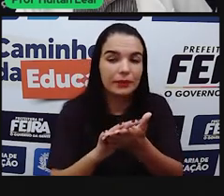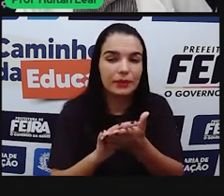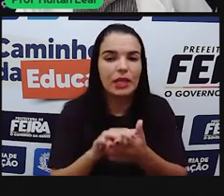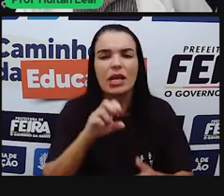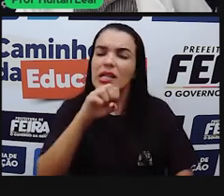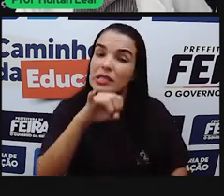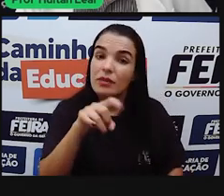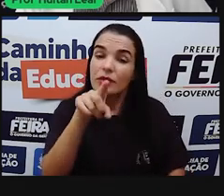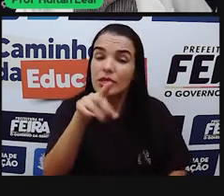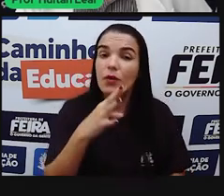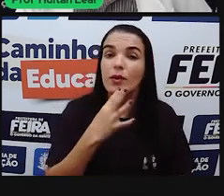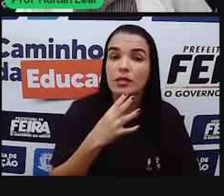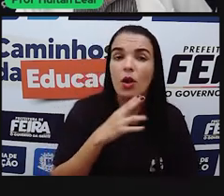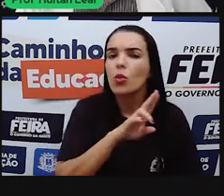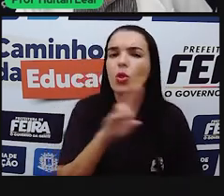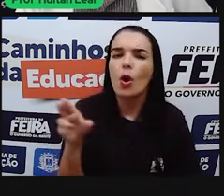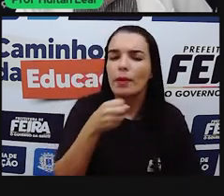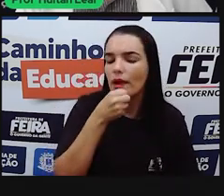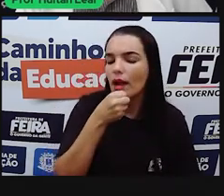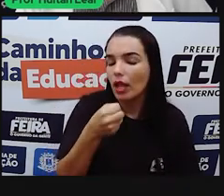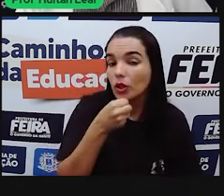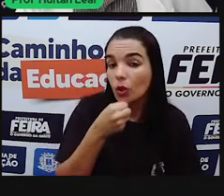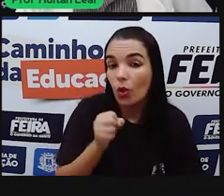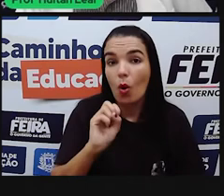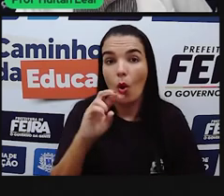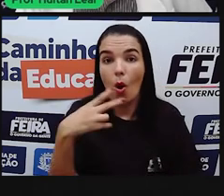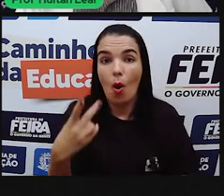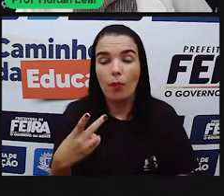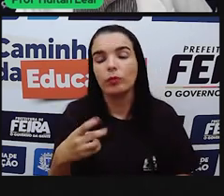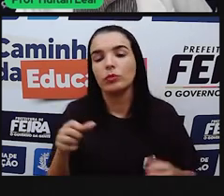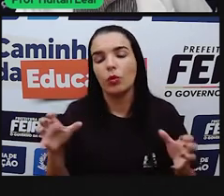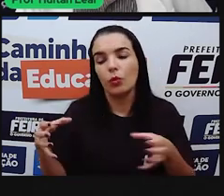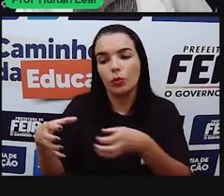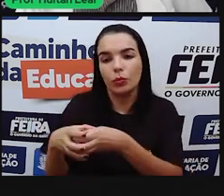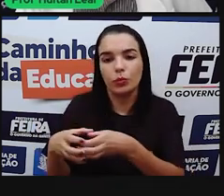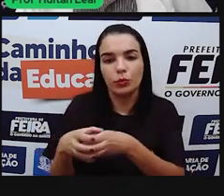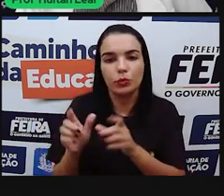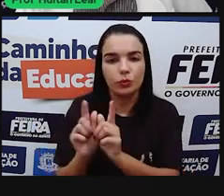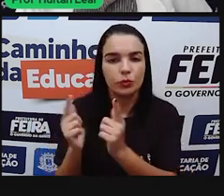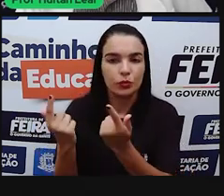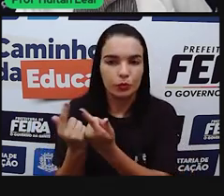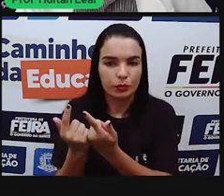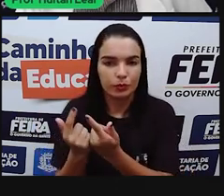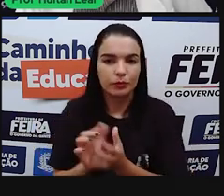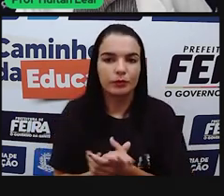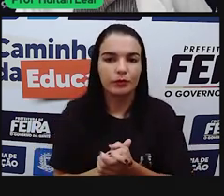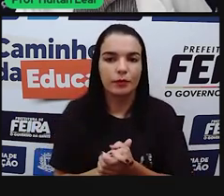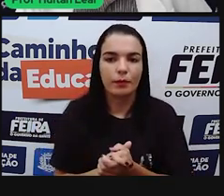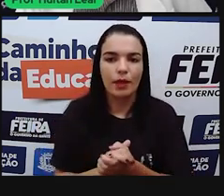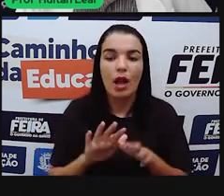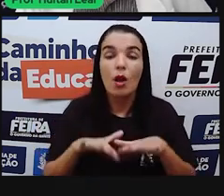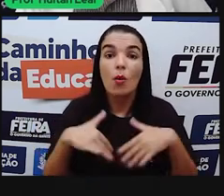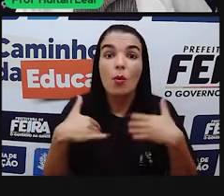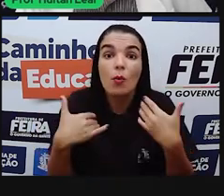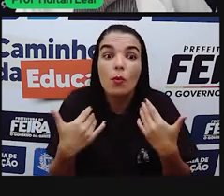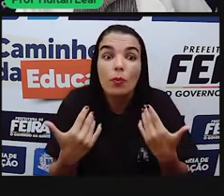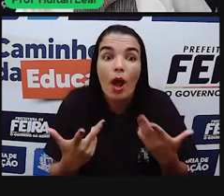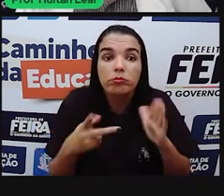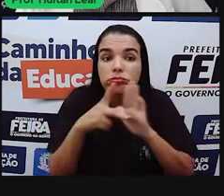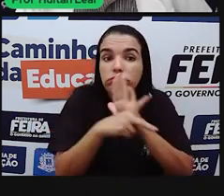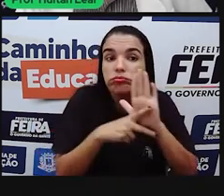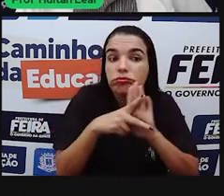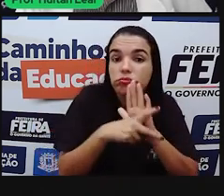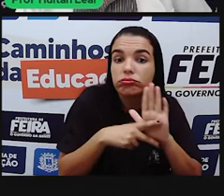cantor ou da banda. Quais elementos da composição da canção se destacam, que nós acabamos de